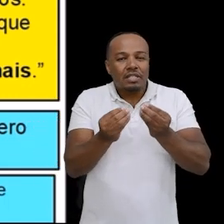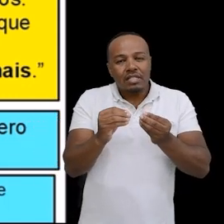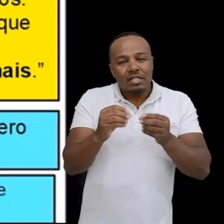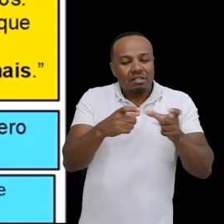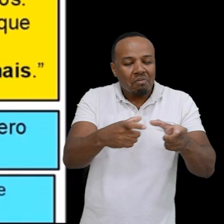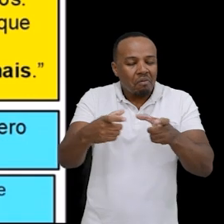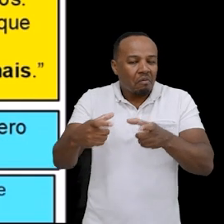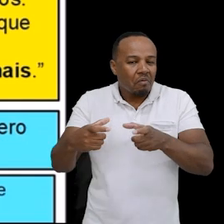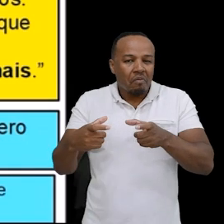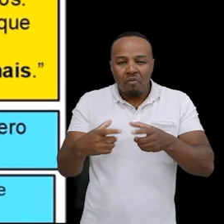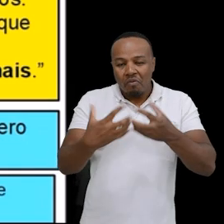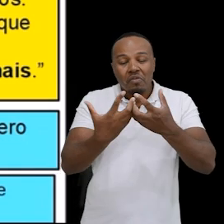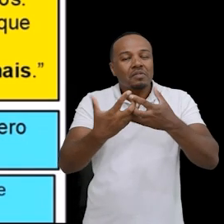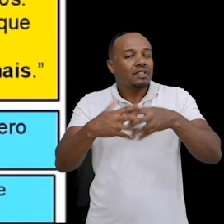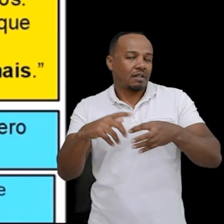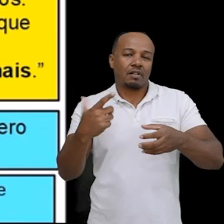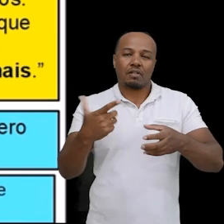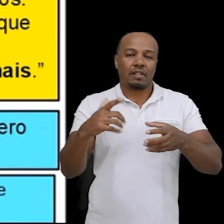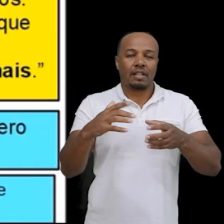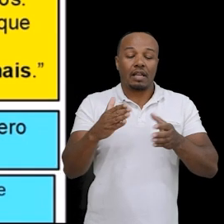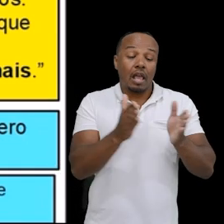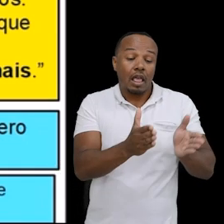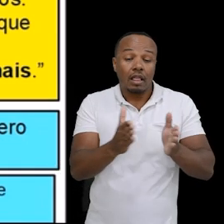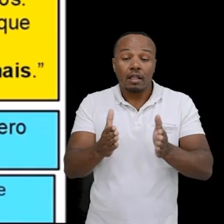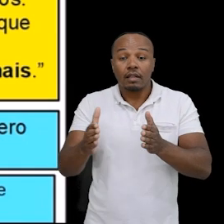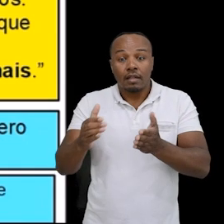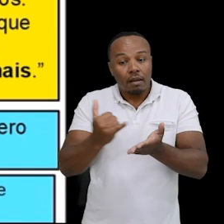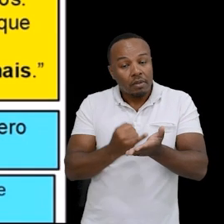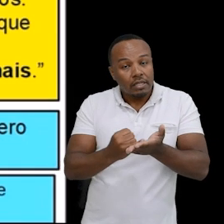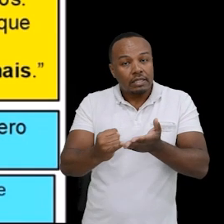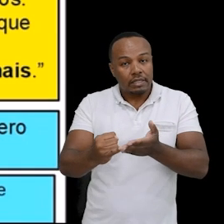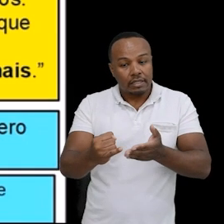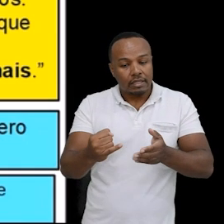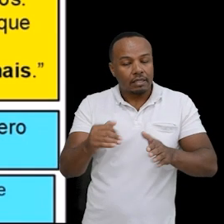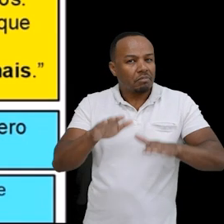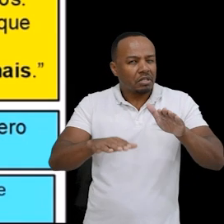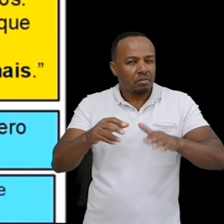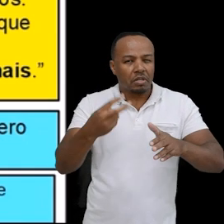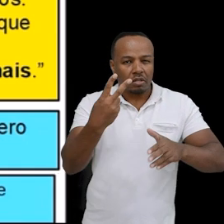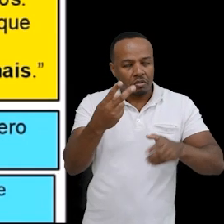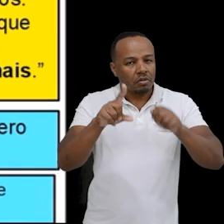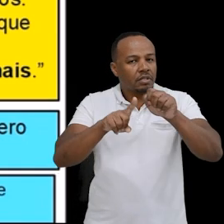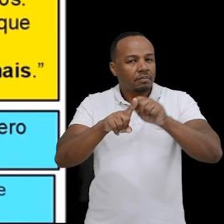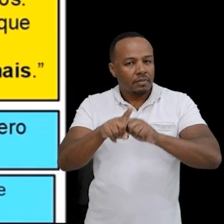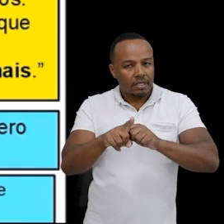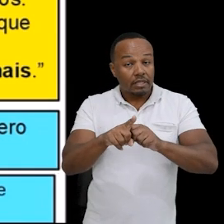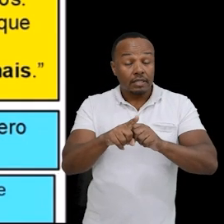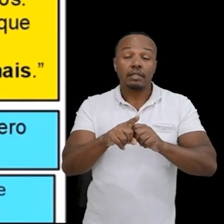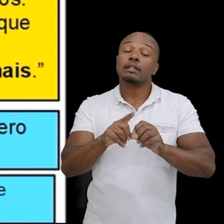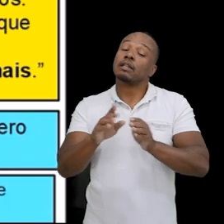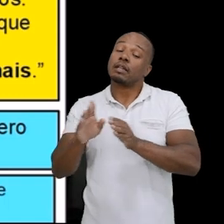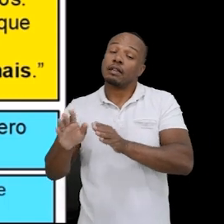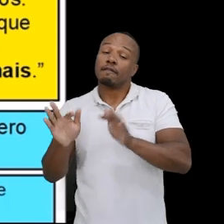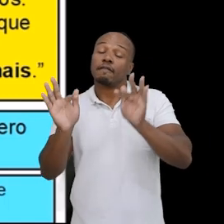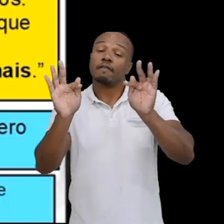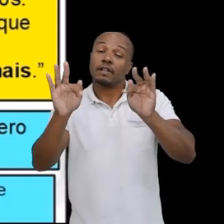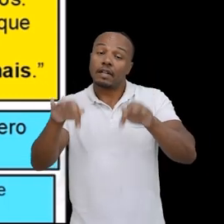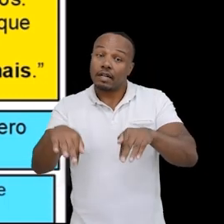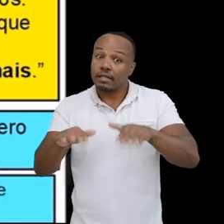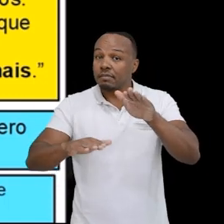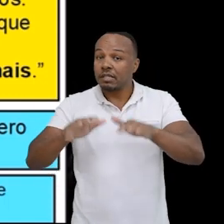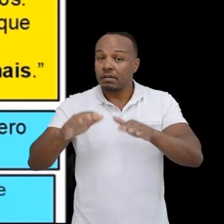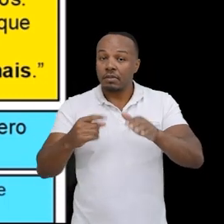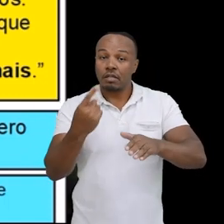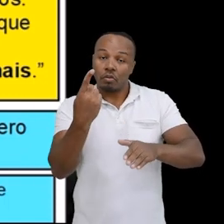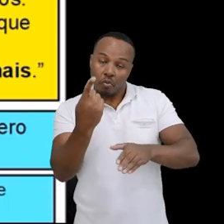morrem. Essa etapa inicia por volta de 2 meses intraútero e termina quando a criança atinge